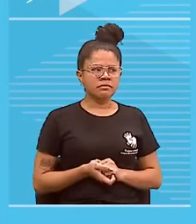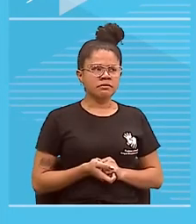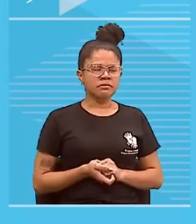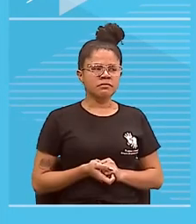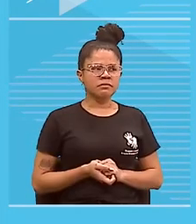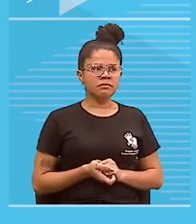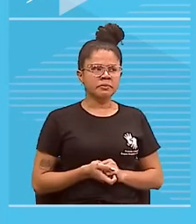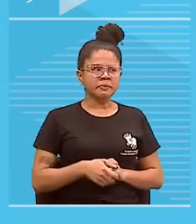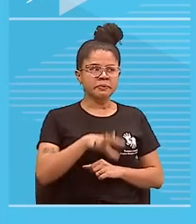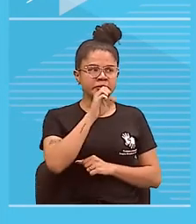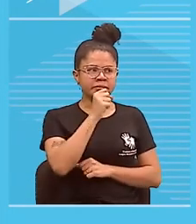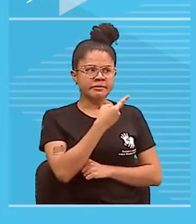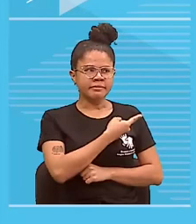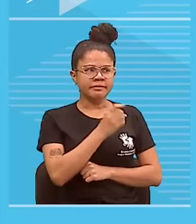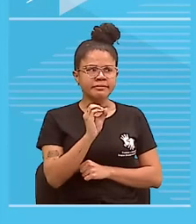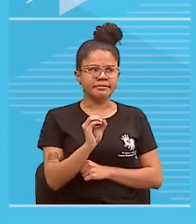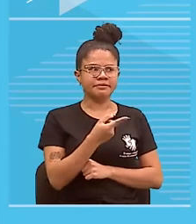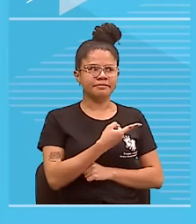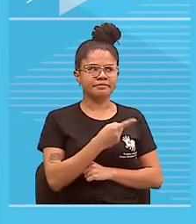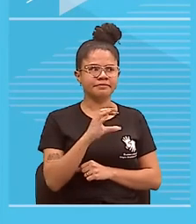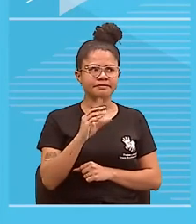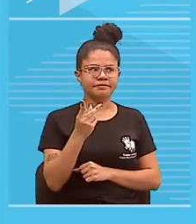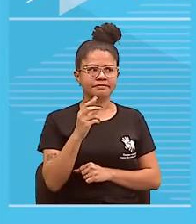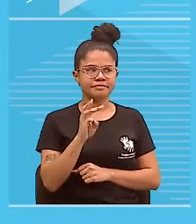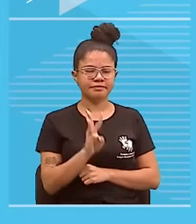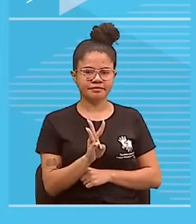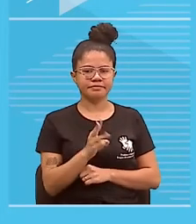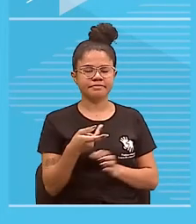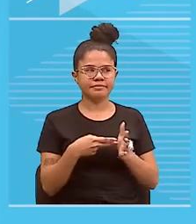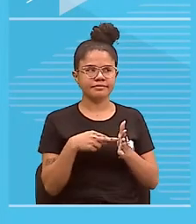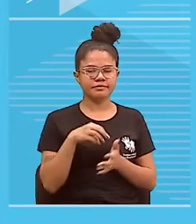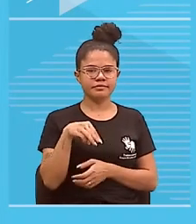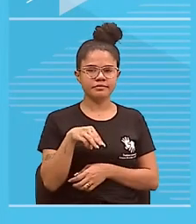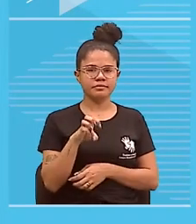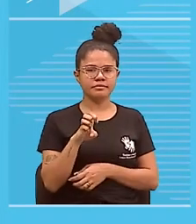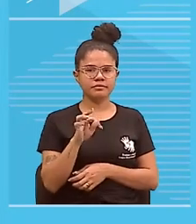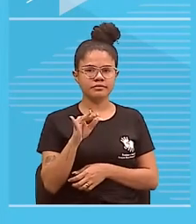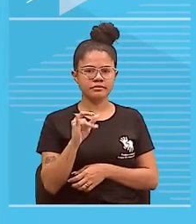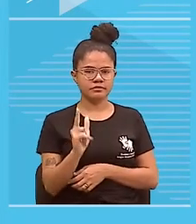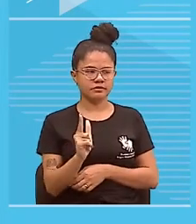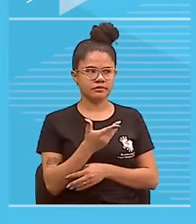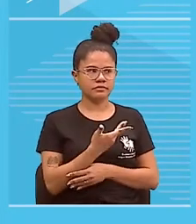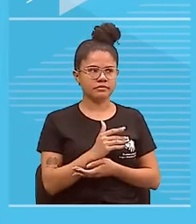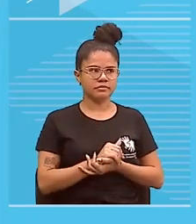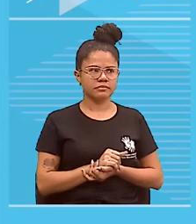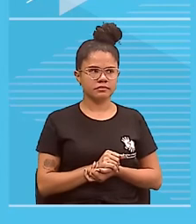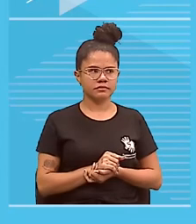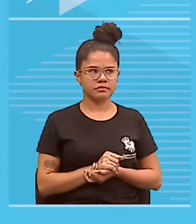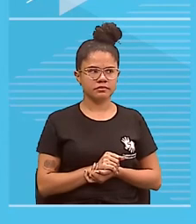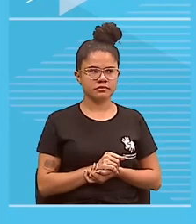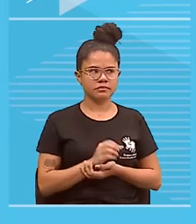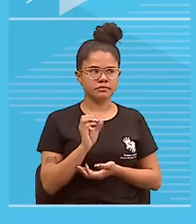och3 é o meu tio tá Dulce ou o oxigênio entre carbonos o